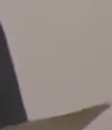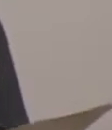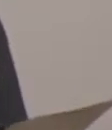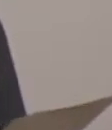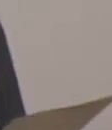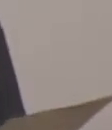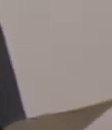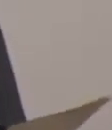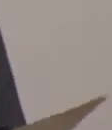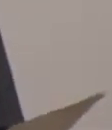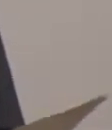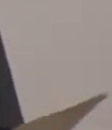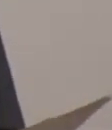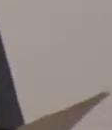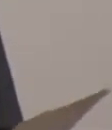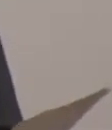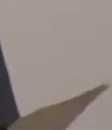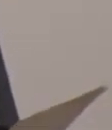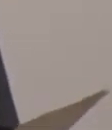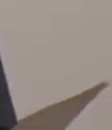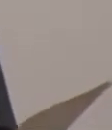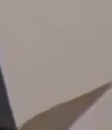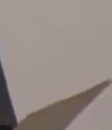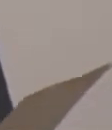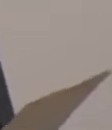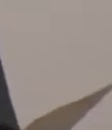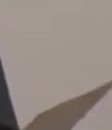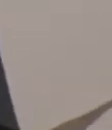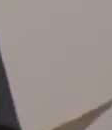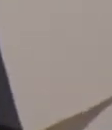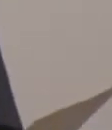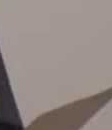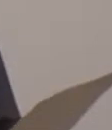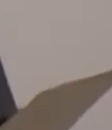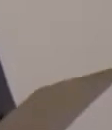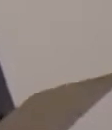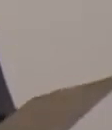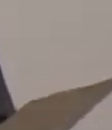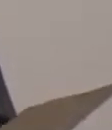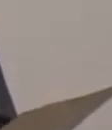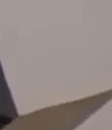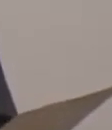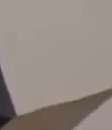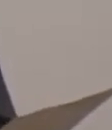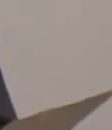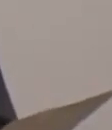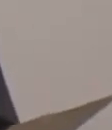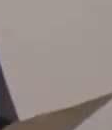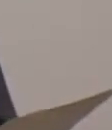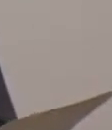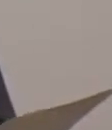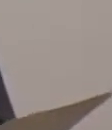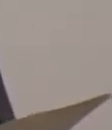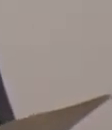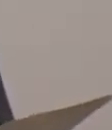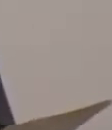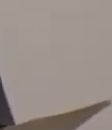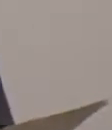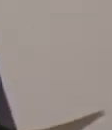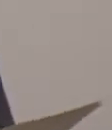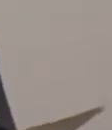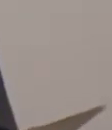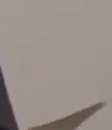da Comissão de Direitos Humanos, né? Então não estava com representação da Câmara, mas